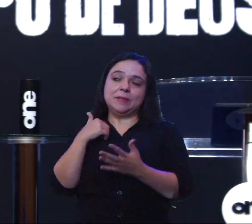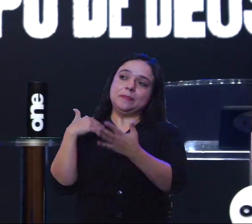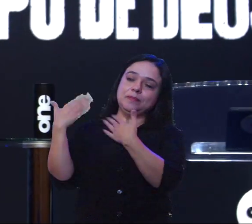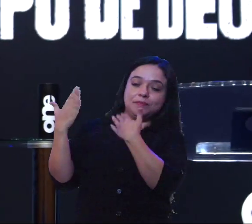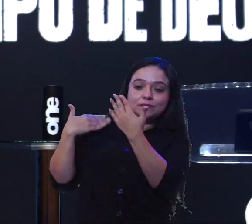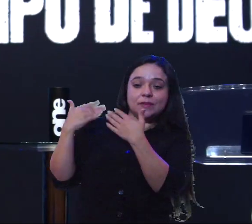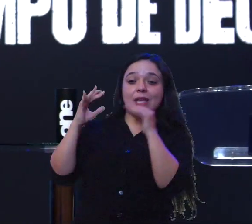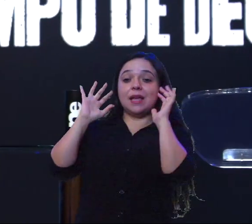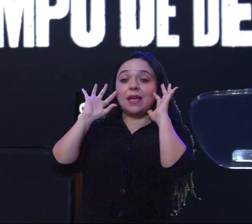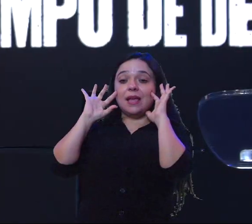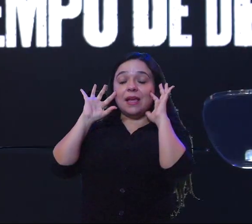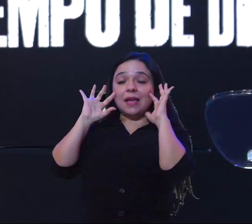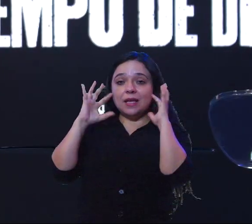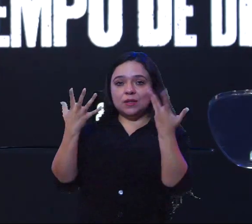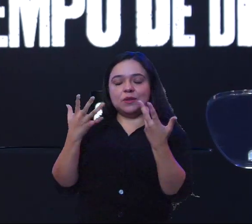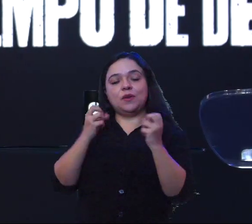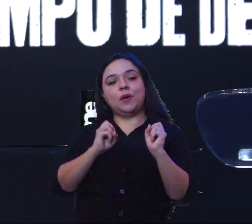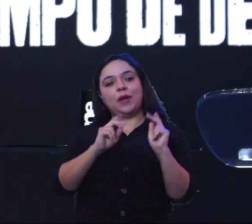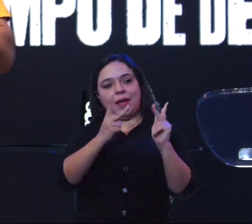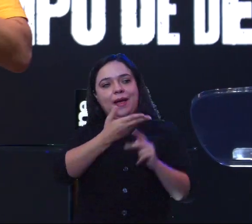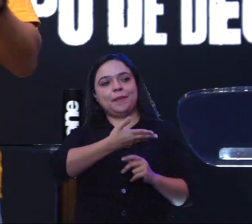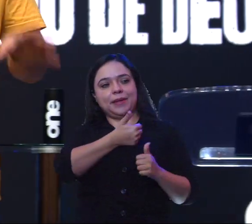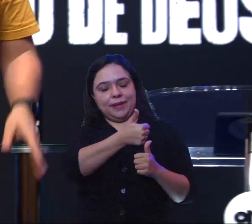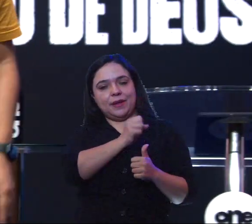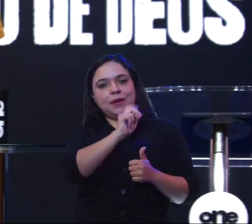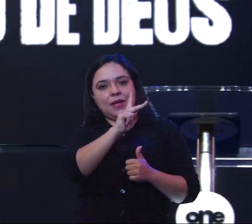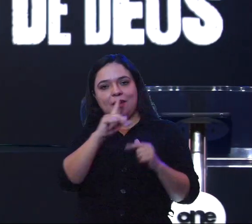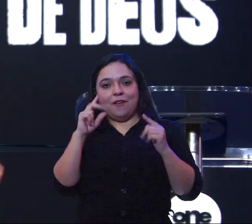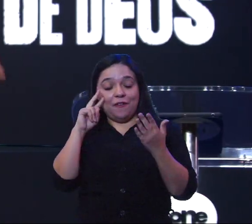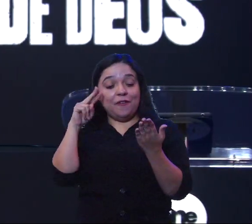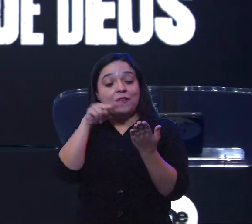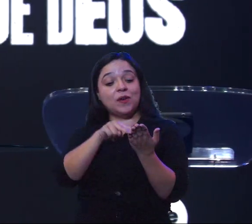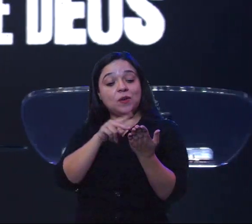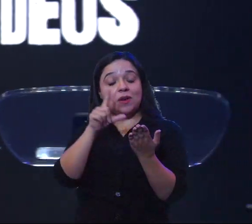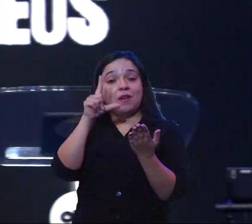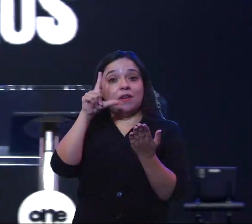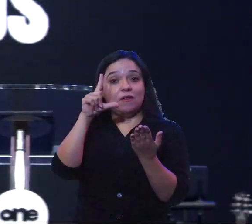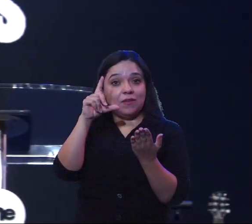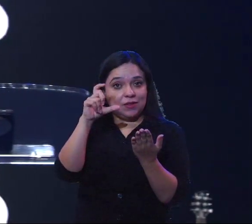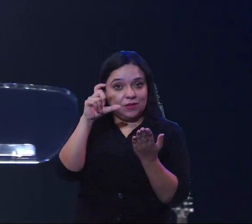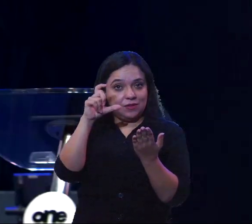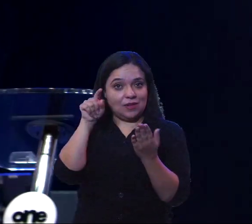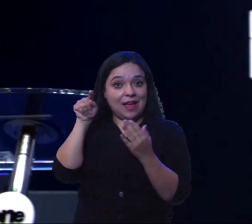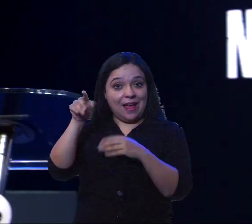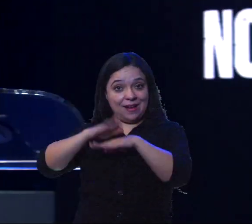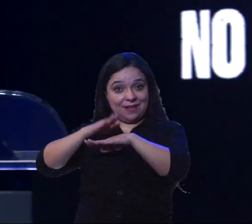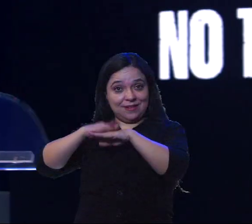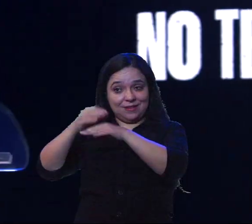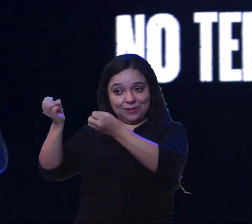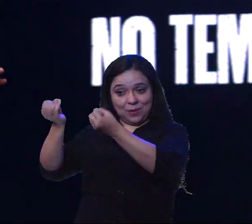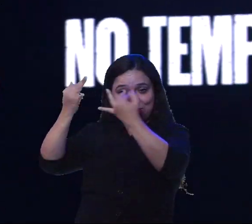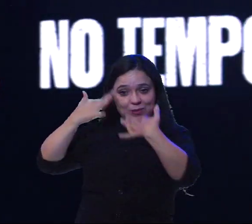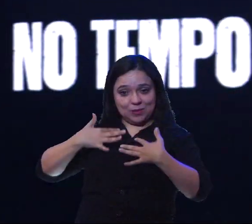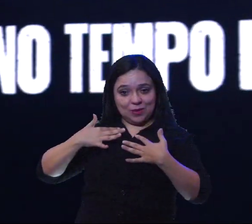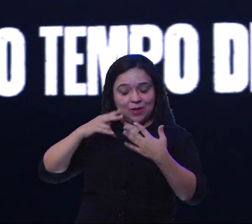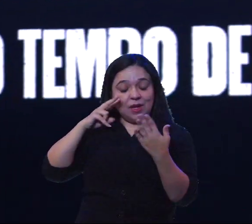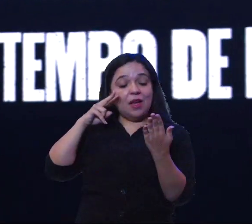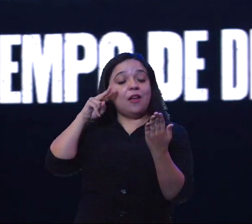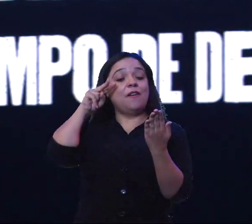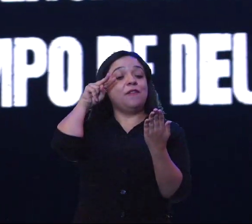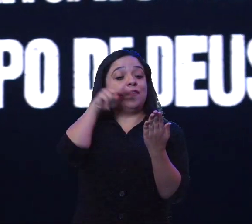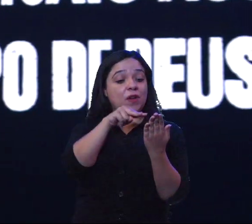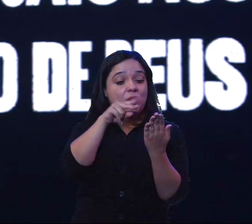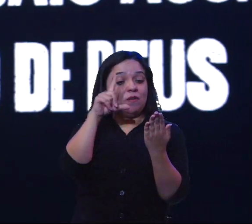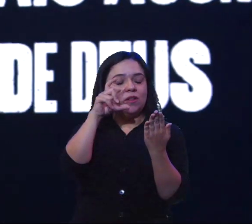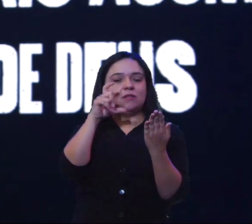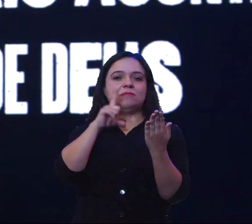vem, resolveu ouvir a amiga lá e viu por nós a foto dele. Segundo o relato dela próprio, ela disse que quando viu a